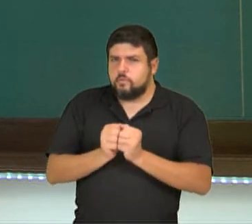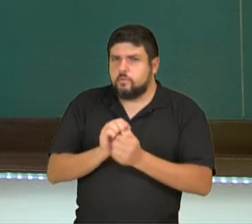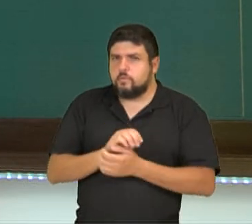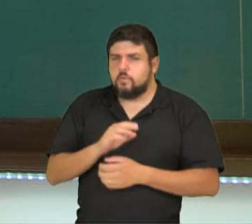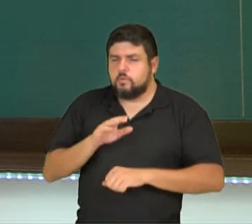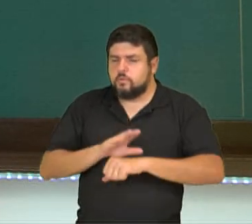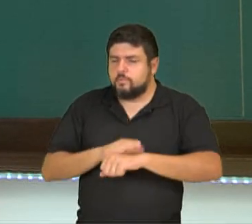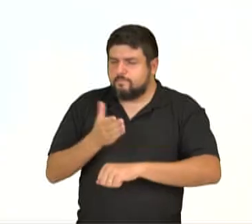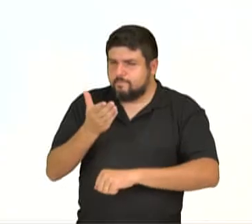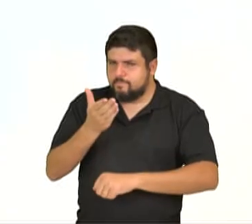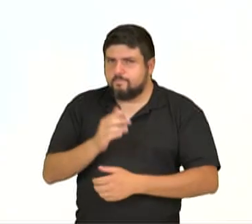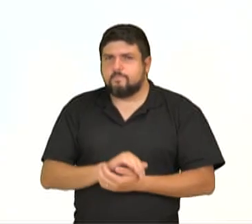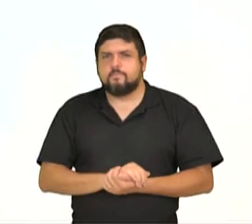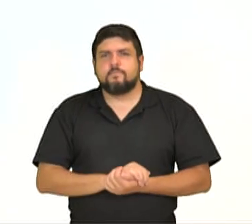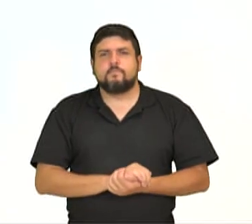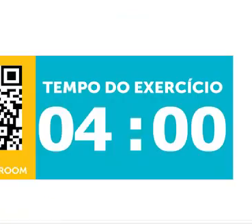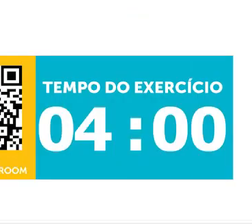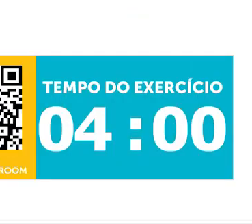tempinho para vocês e já volto.